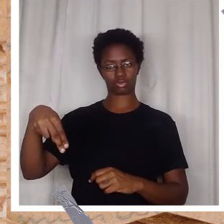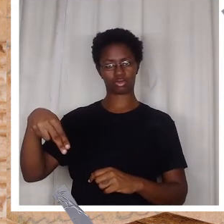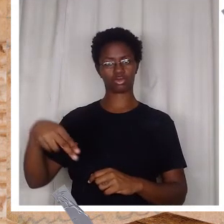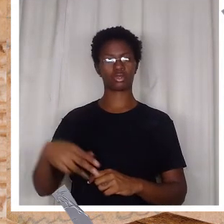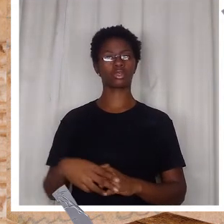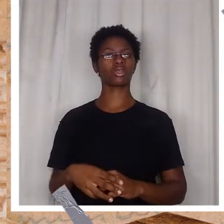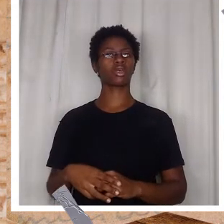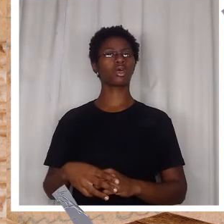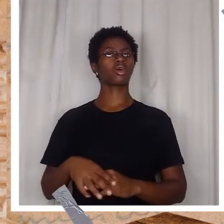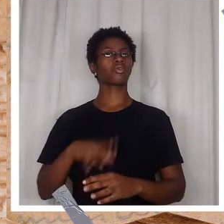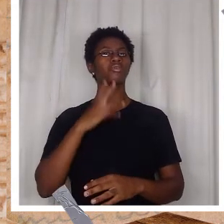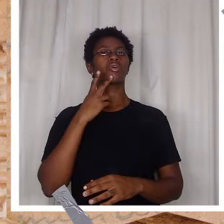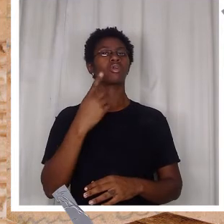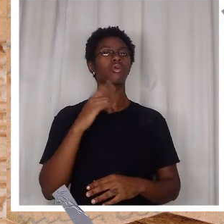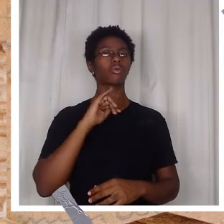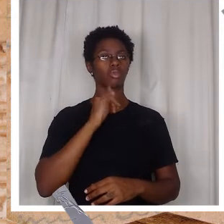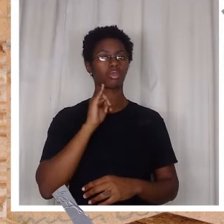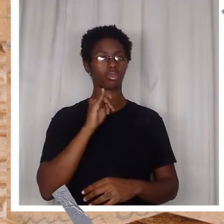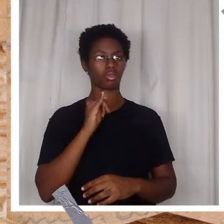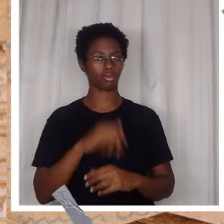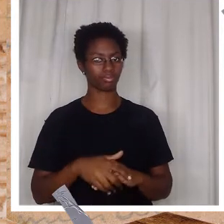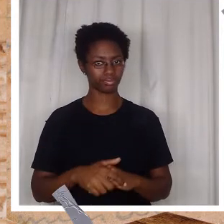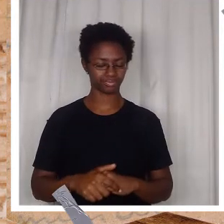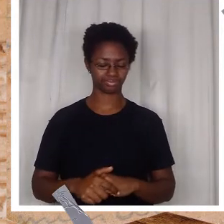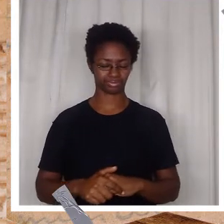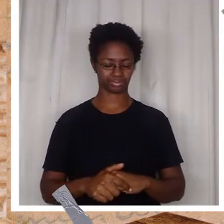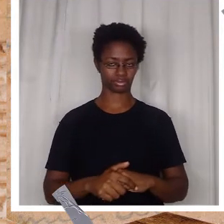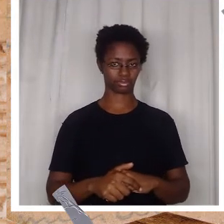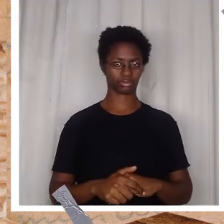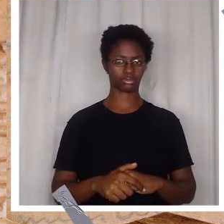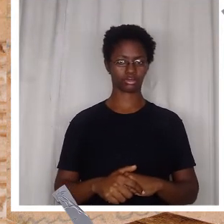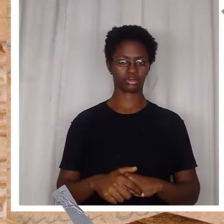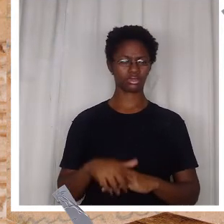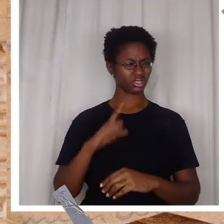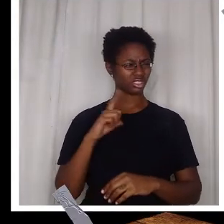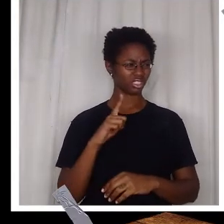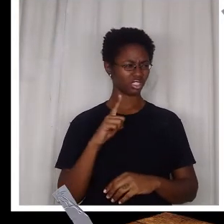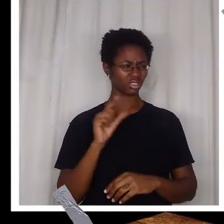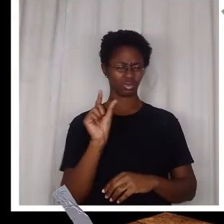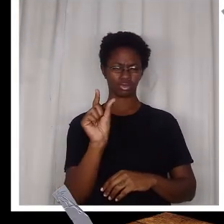no monólogo Carolina, o luxo do lixo. Tem um trechinho?